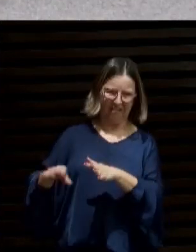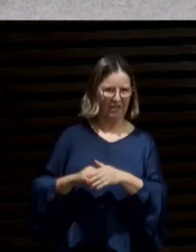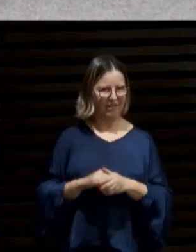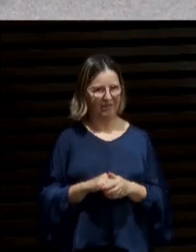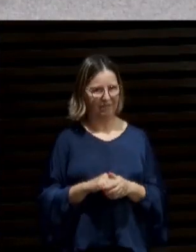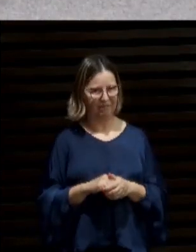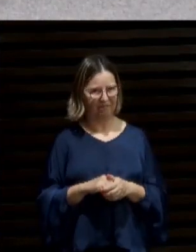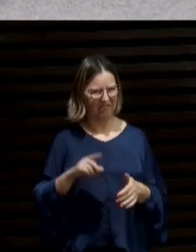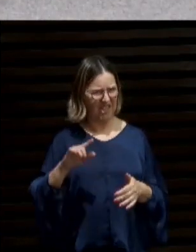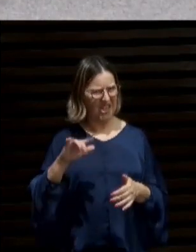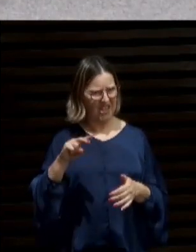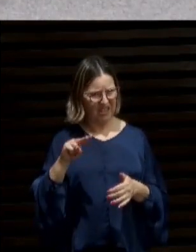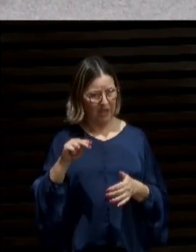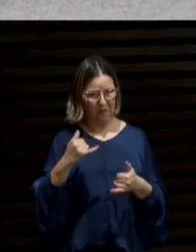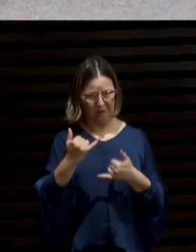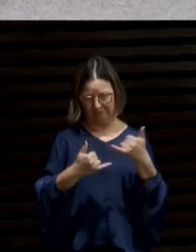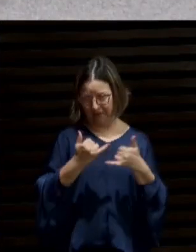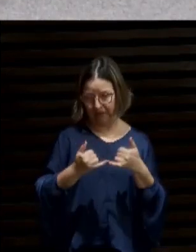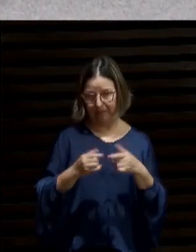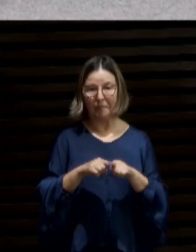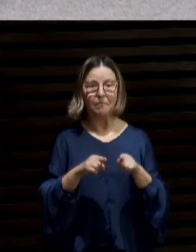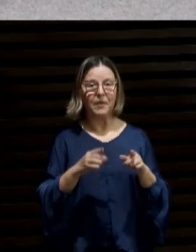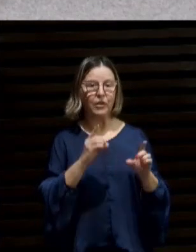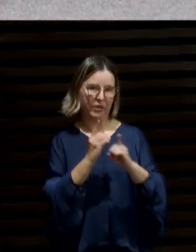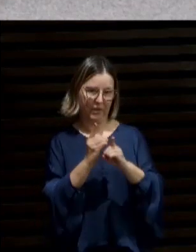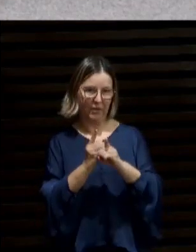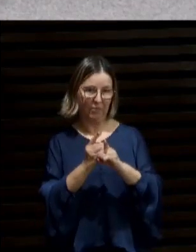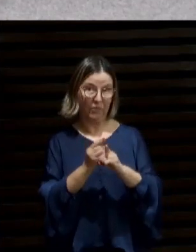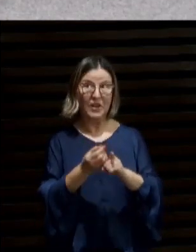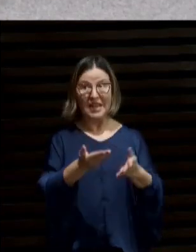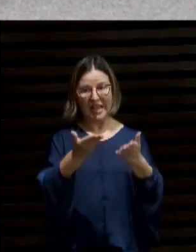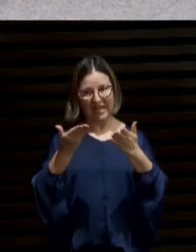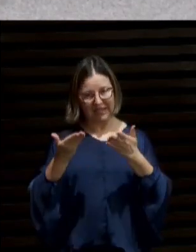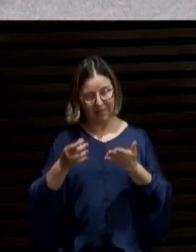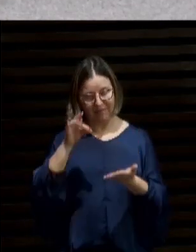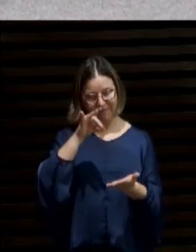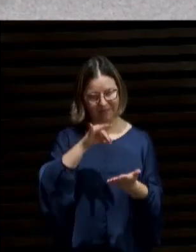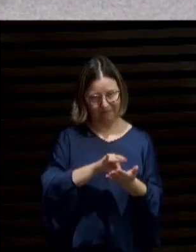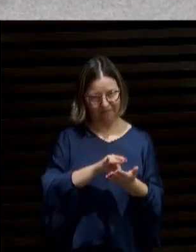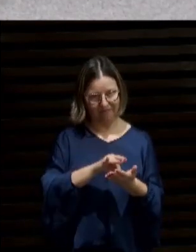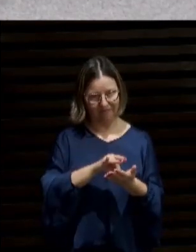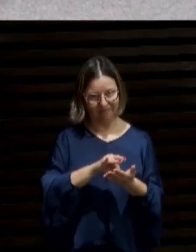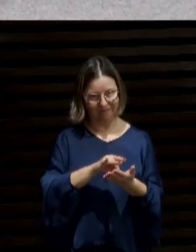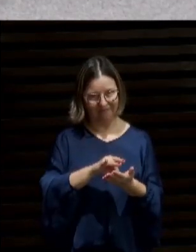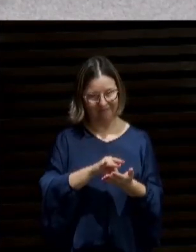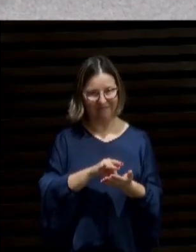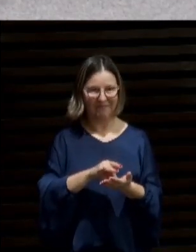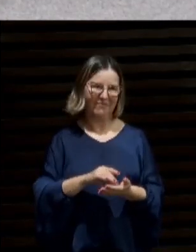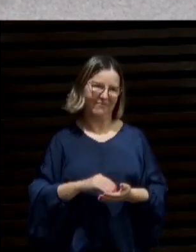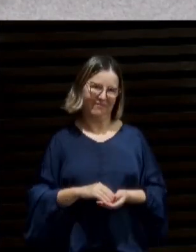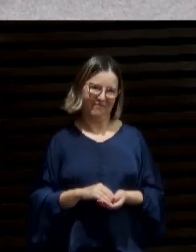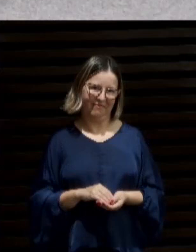uma brincadeirinha assim. Aqui não. Eles receberam de fato.